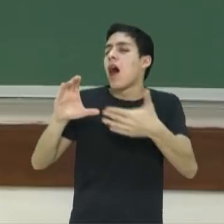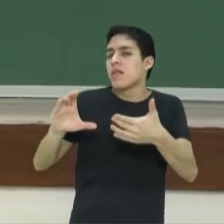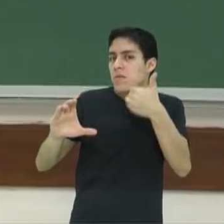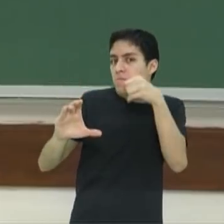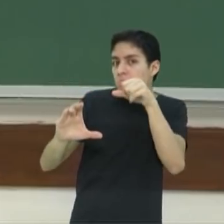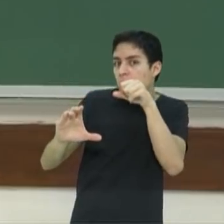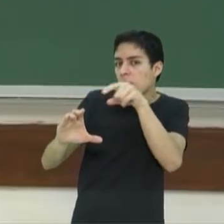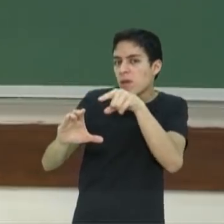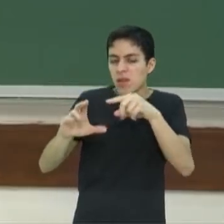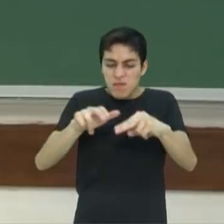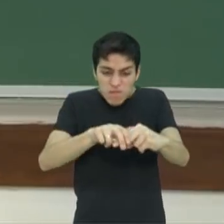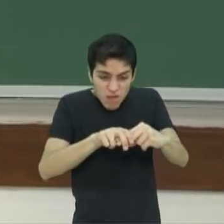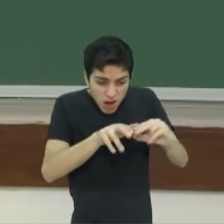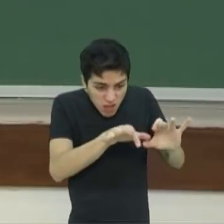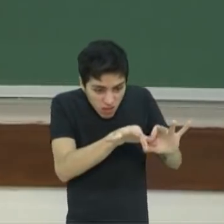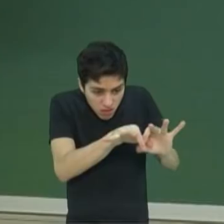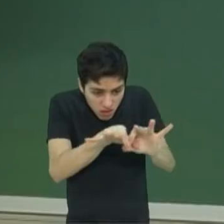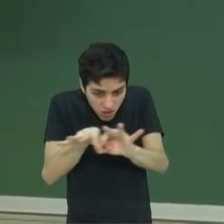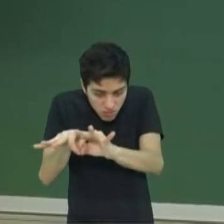Veja a resposta.